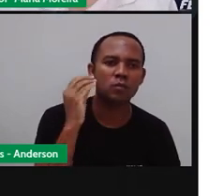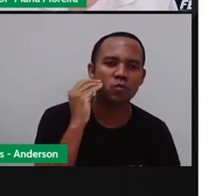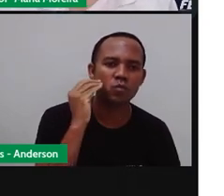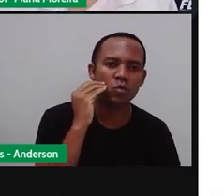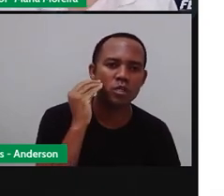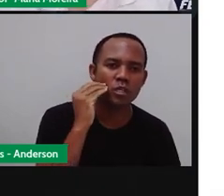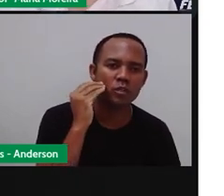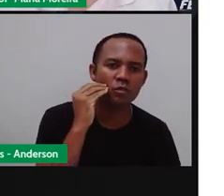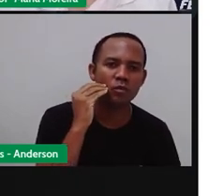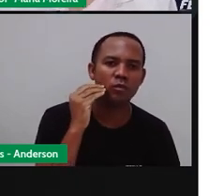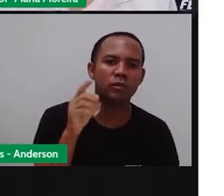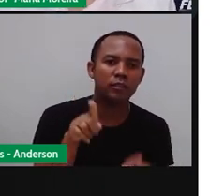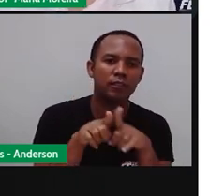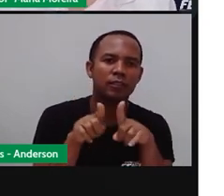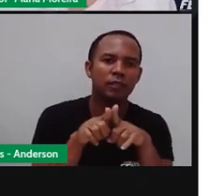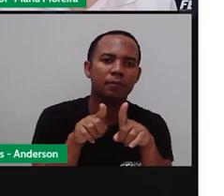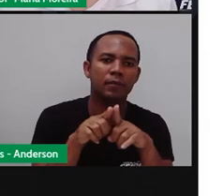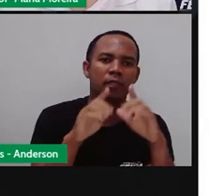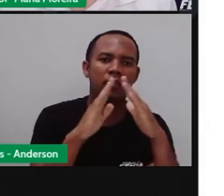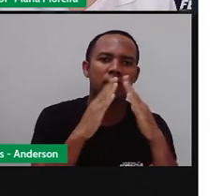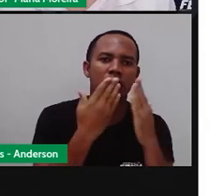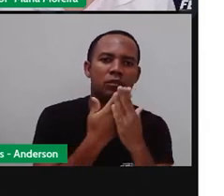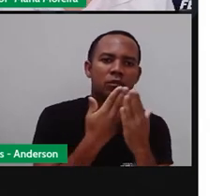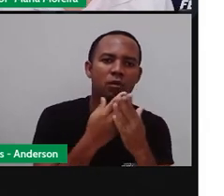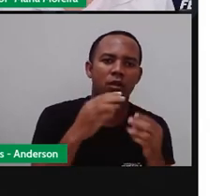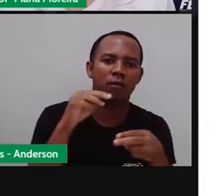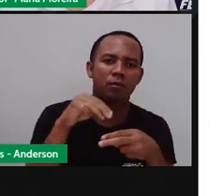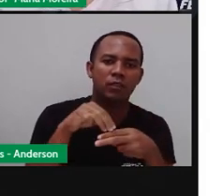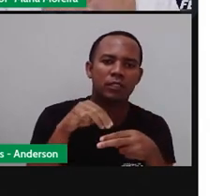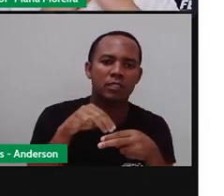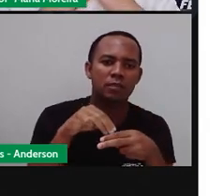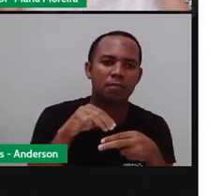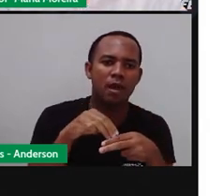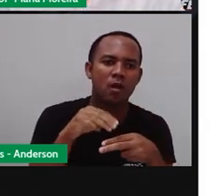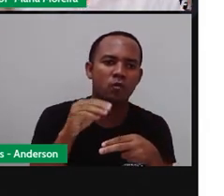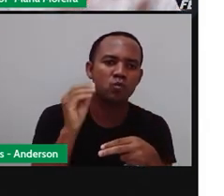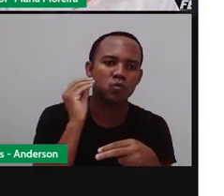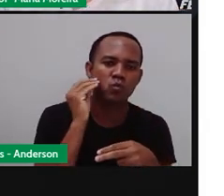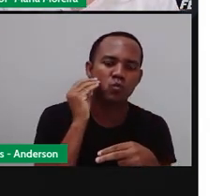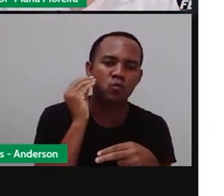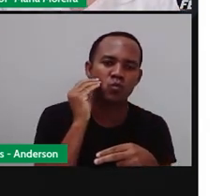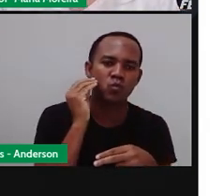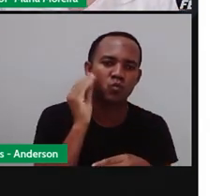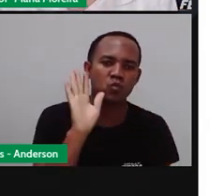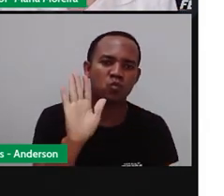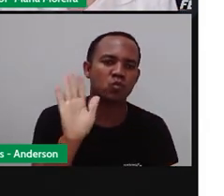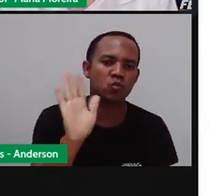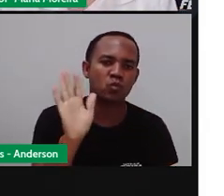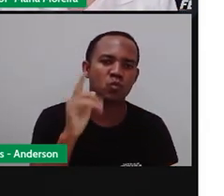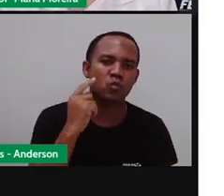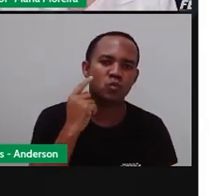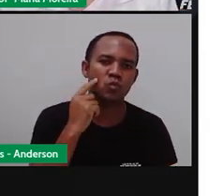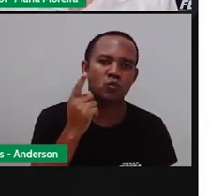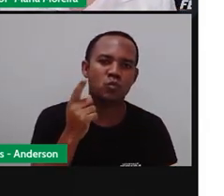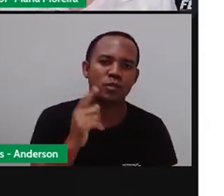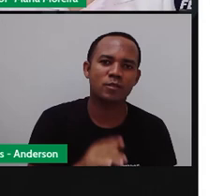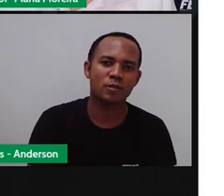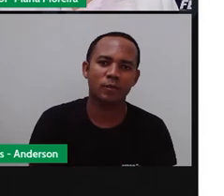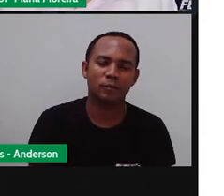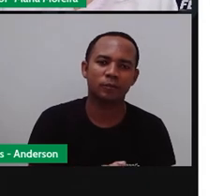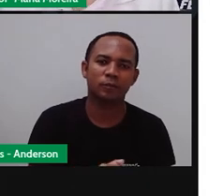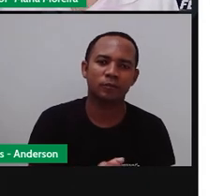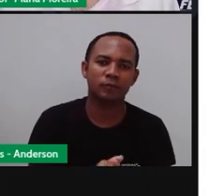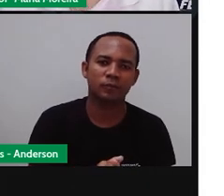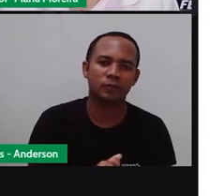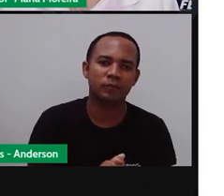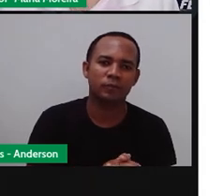minha escola municipal, né? Escola Municipal Agrário de Oliveira Melo. Um beijo para a escola aí, Agrário de Oliveira Melo, e para o